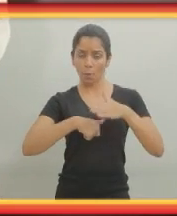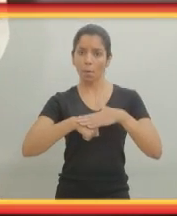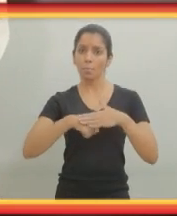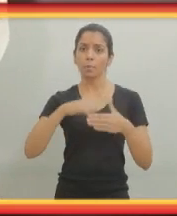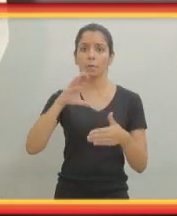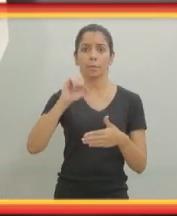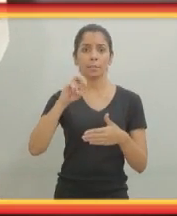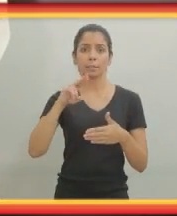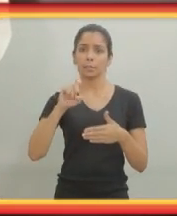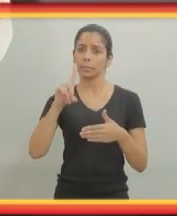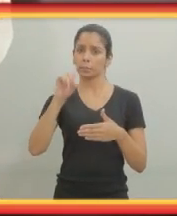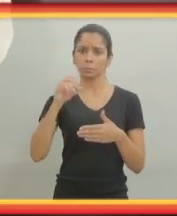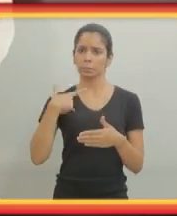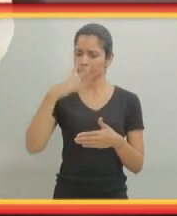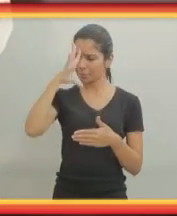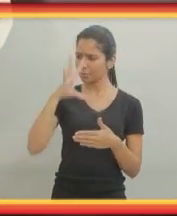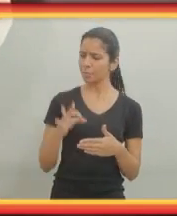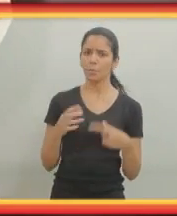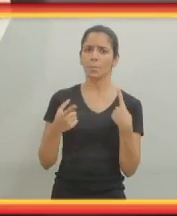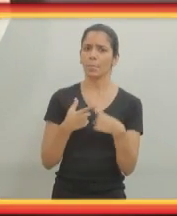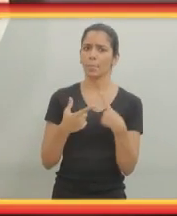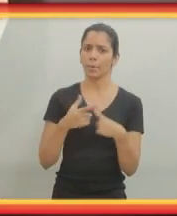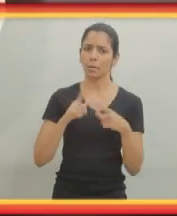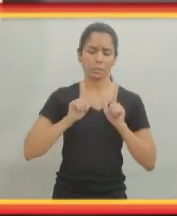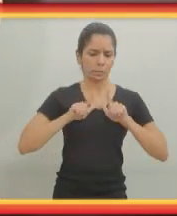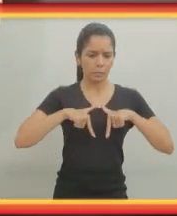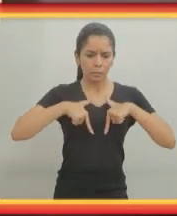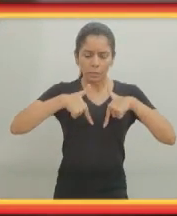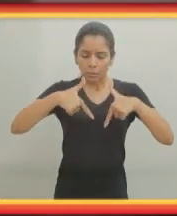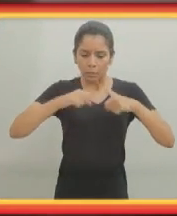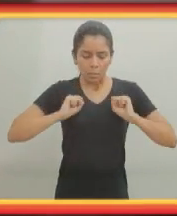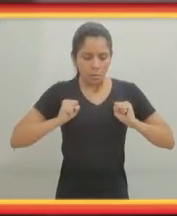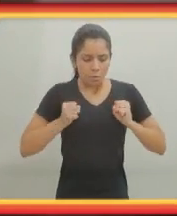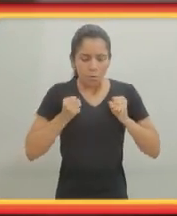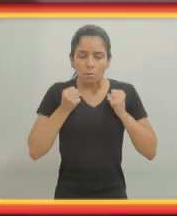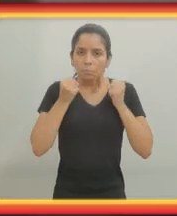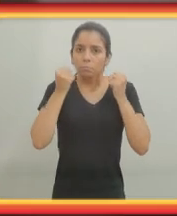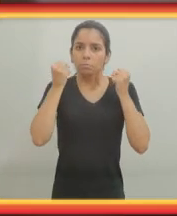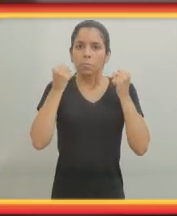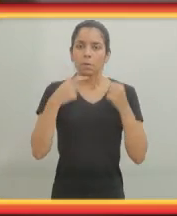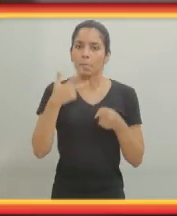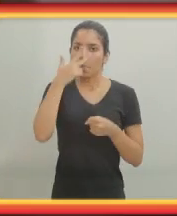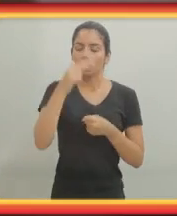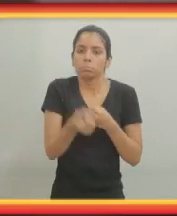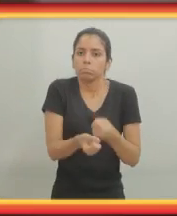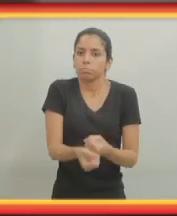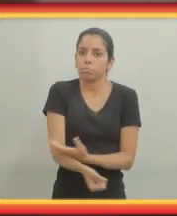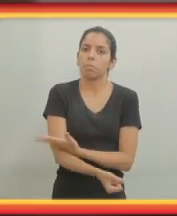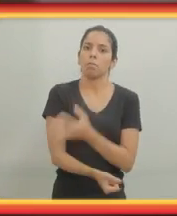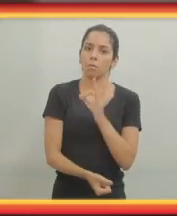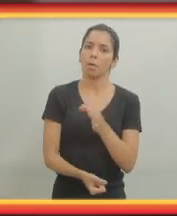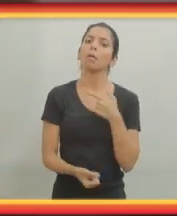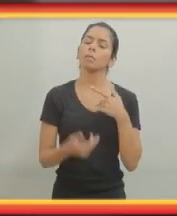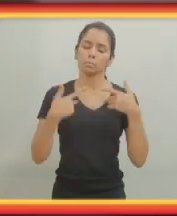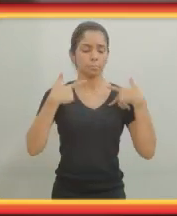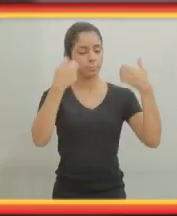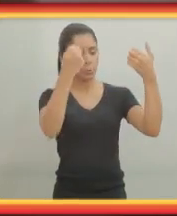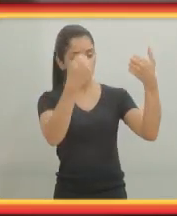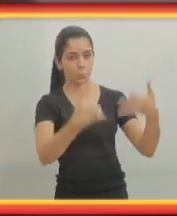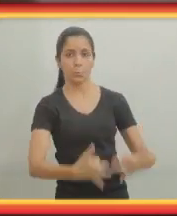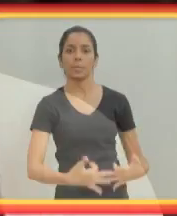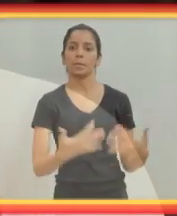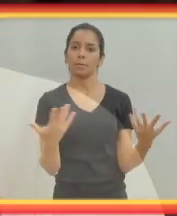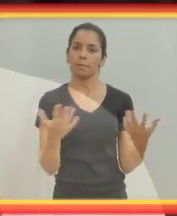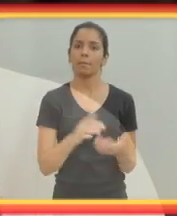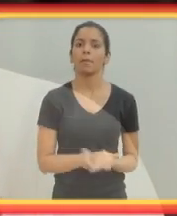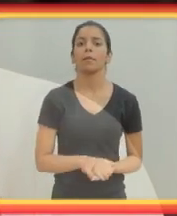próprio Canedo não estava entendendo por que seria uma reação tão intensa. Aí eu expliquei para